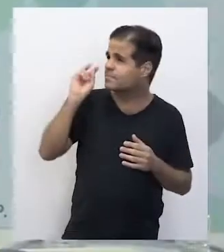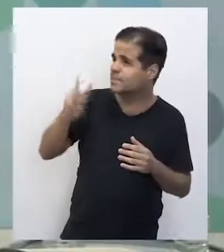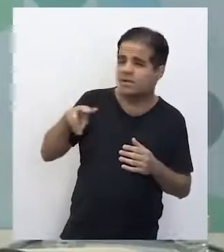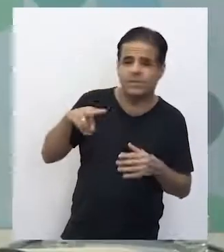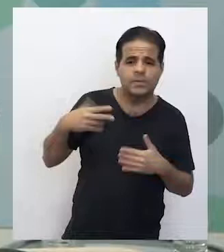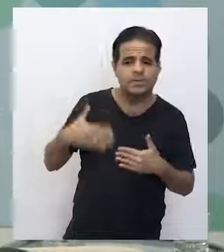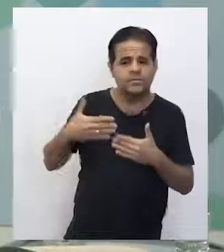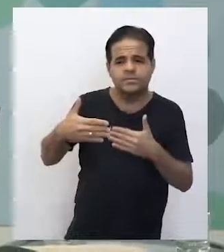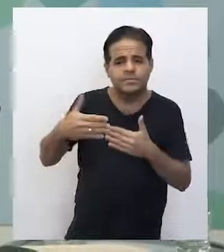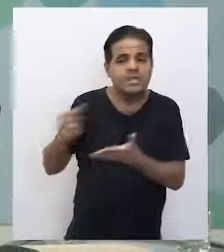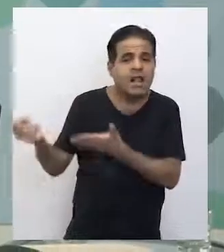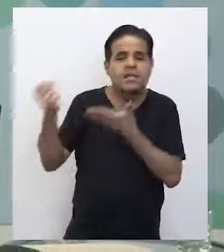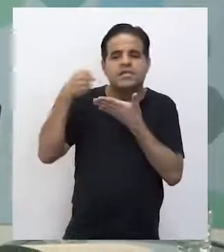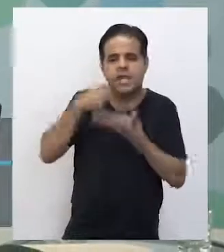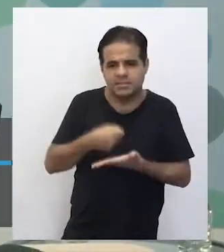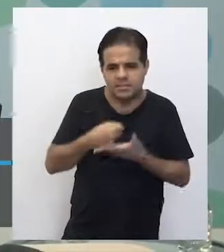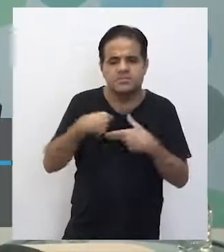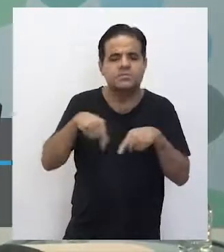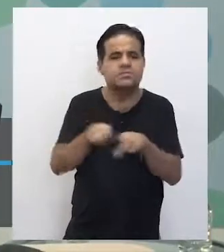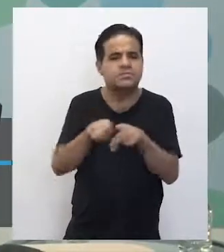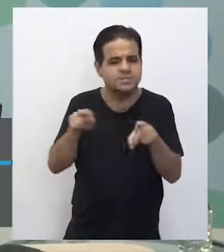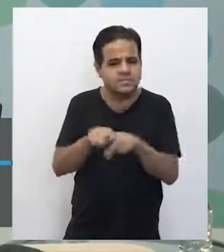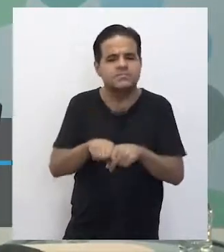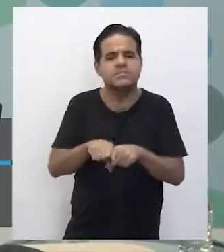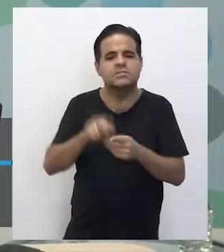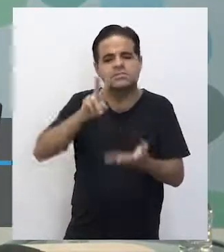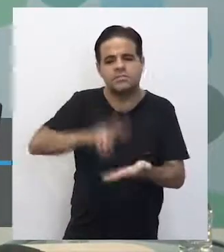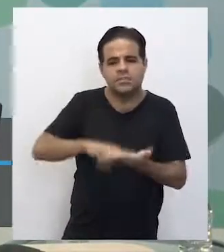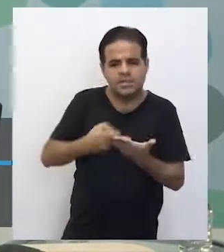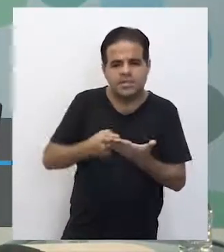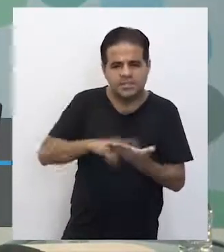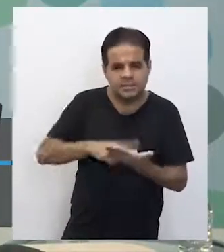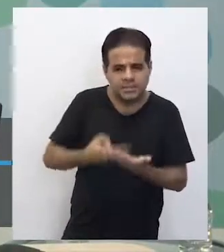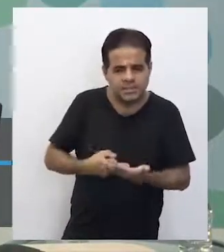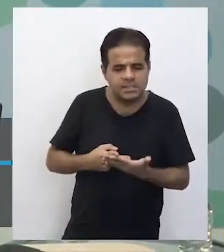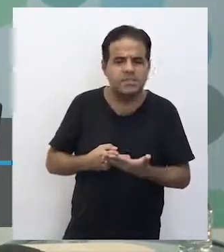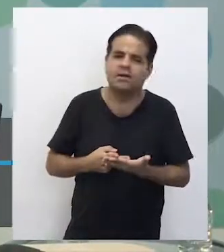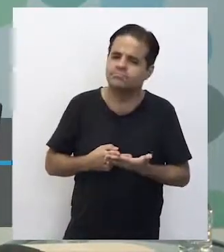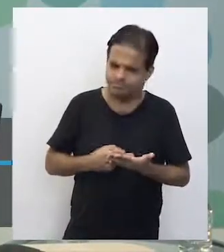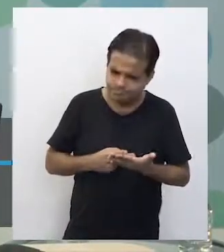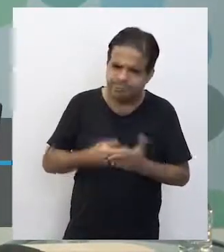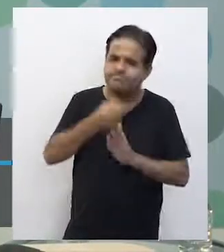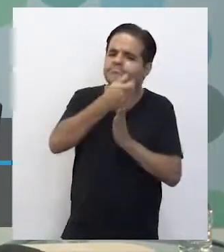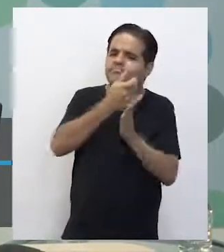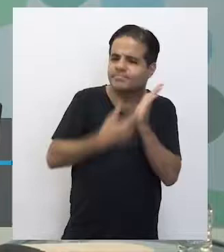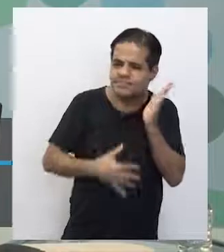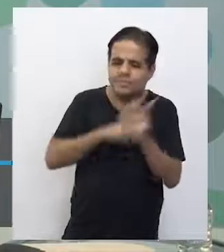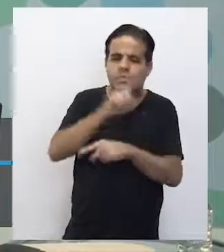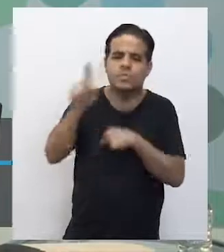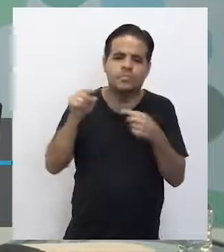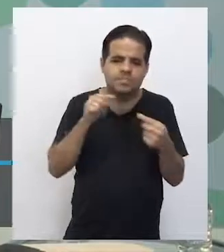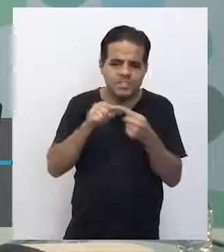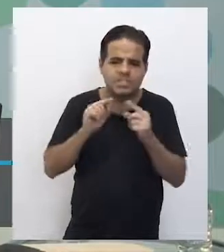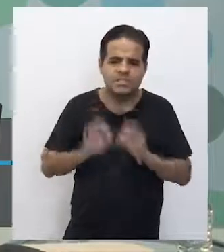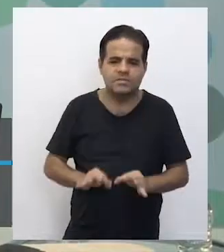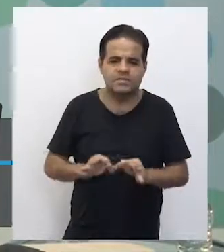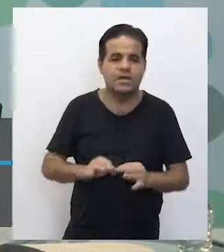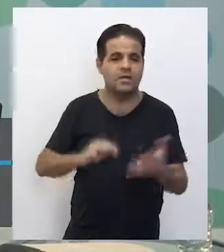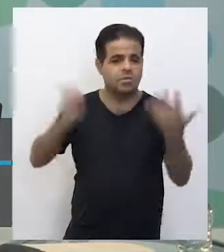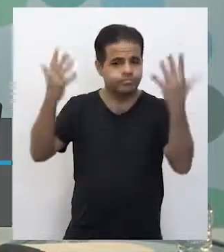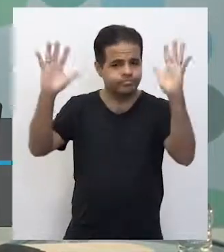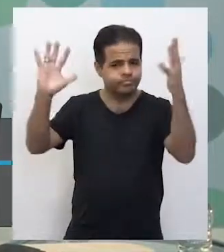gente acaba trazendo também uma interpretação, né? Então a descrição objetiva, ela está com os